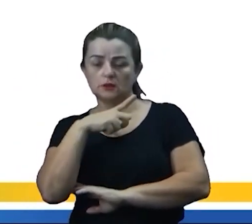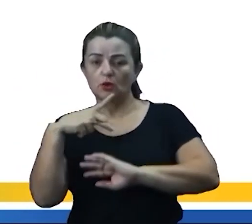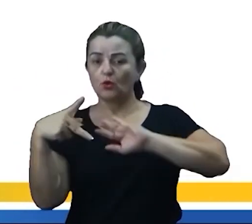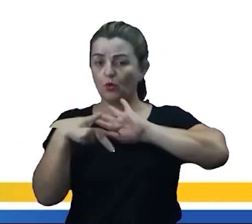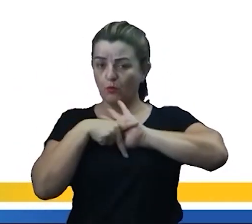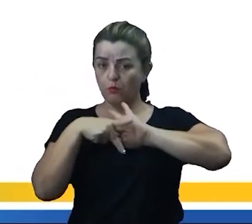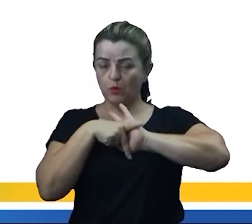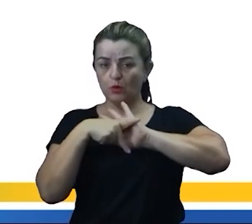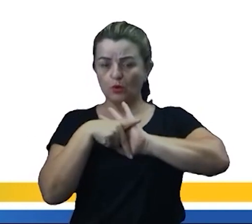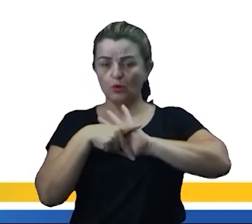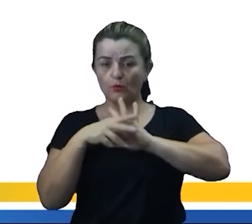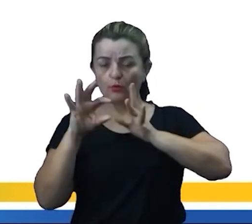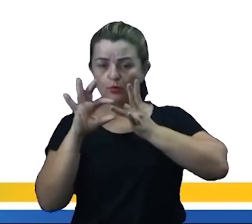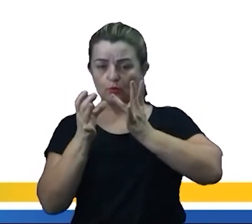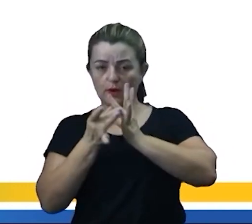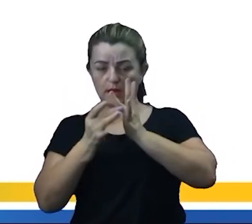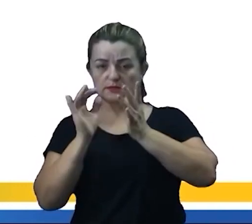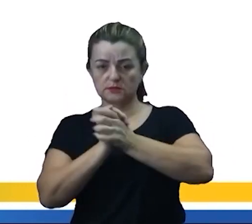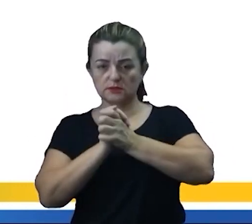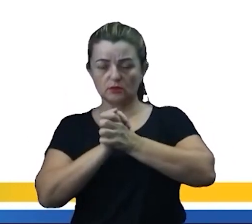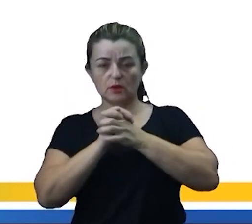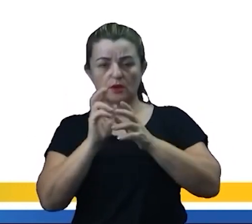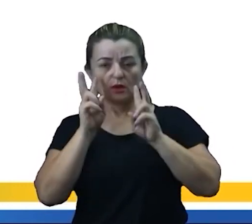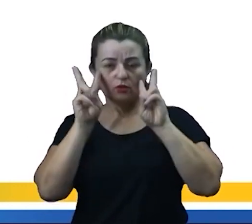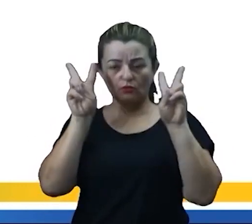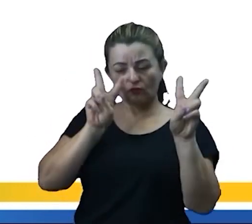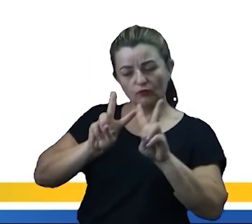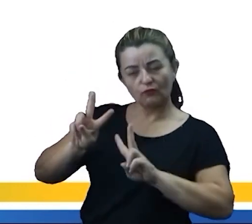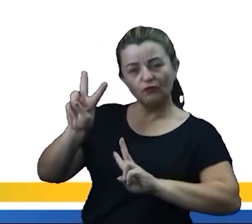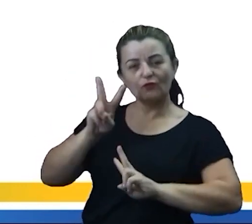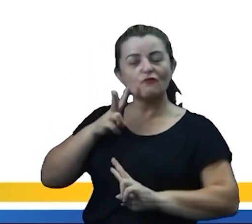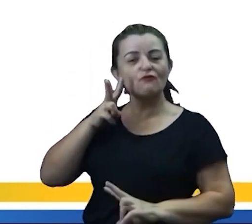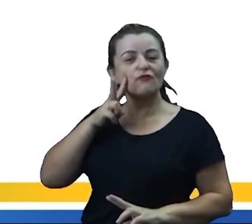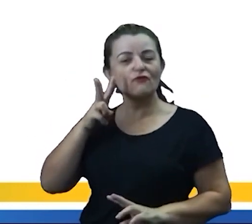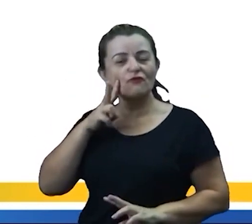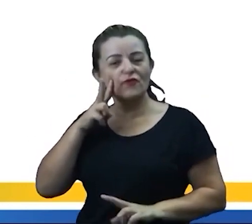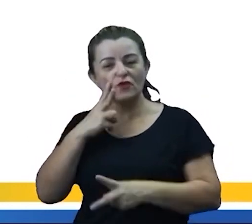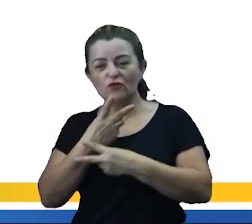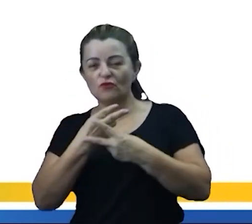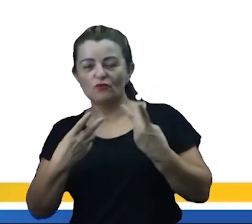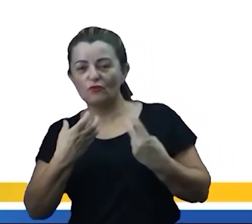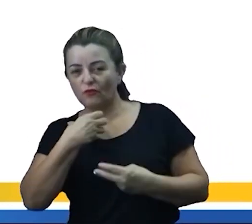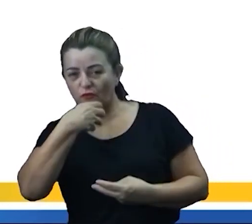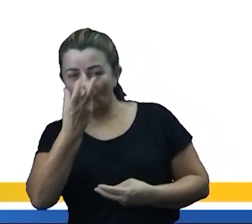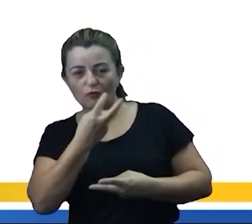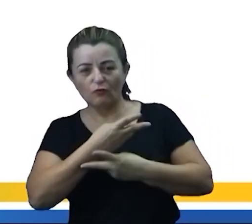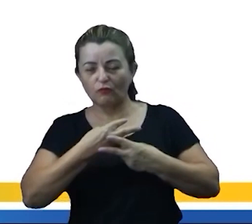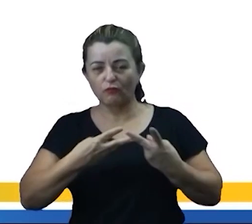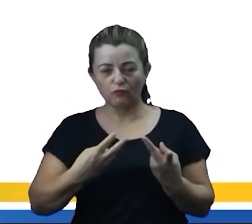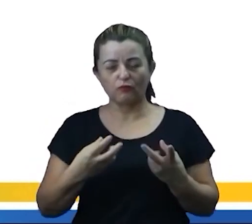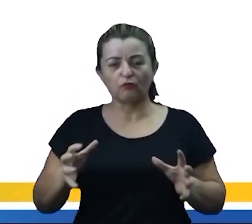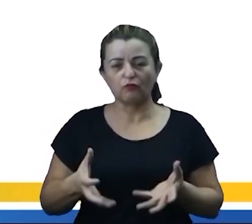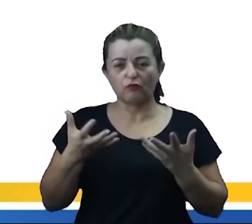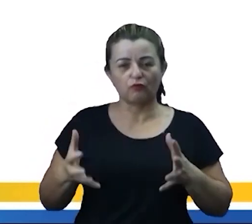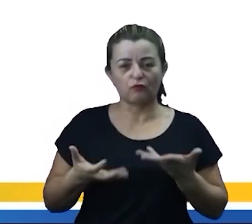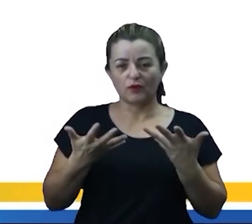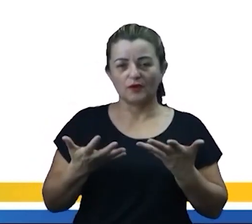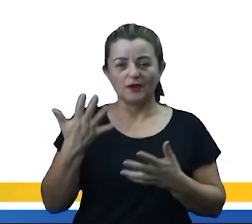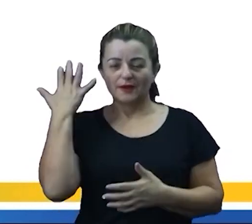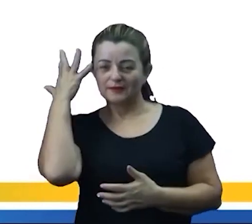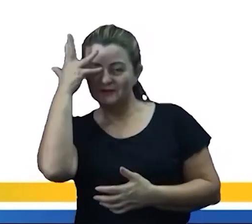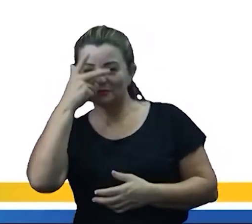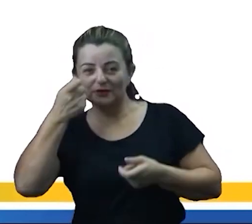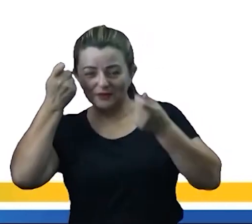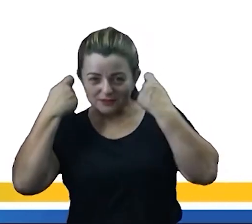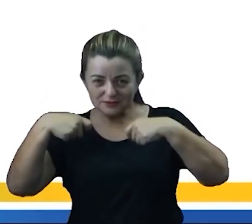próprio casal e nele assisto, dá-me vinho, legume, fruta, azeite, das brancas ovelhinhas